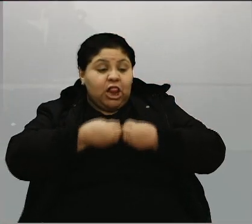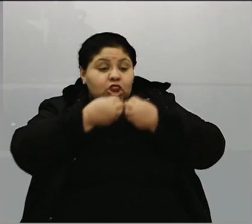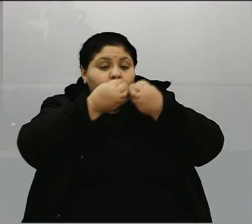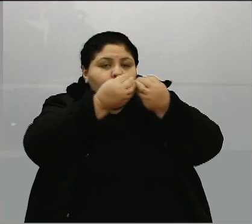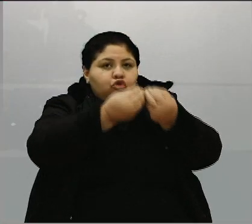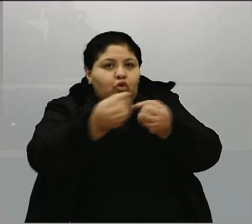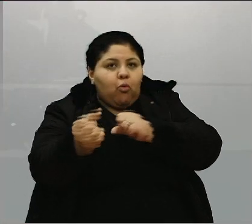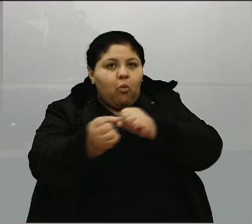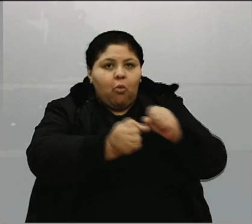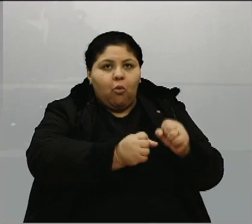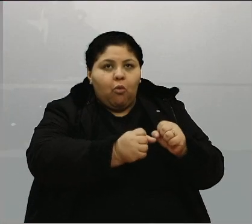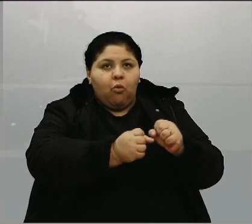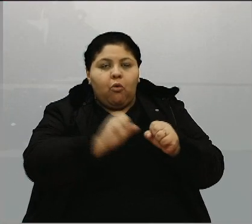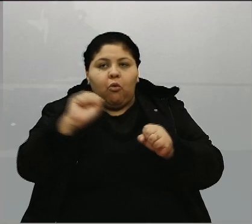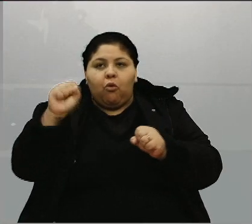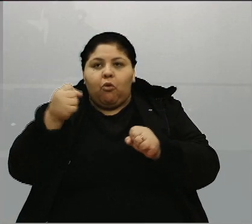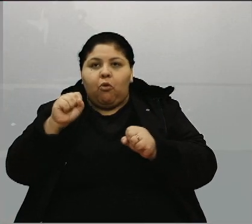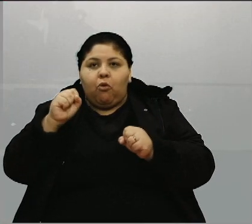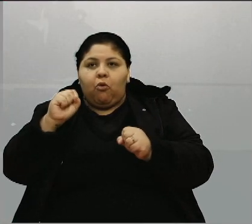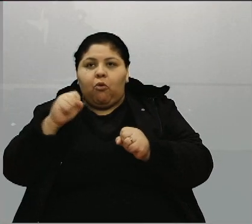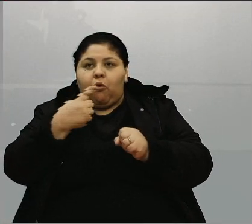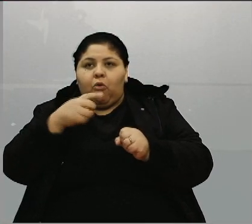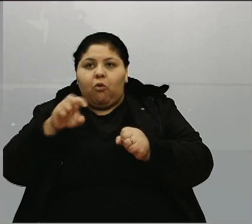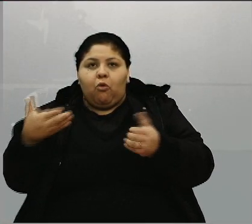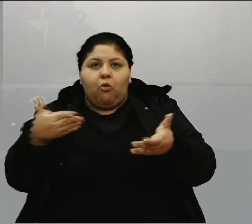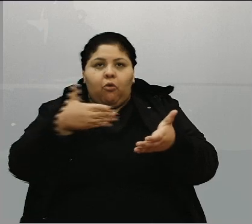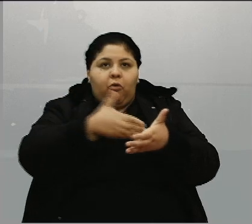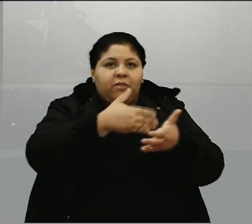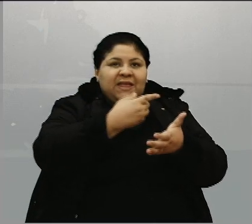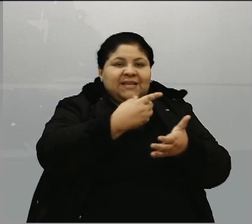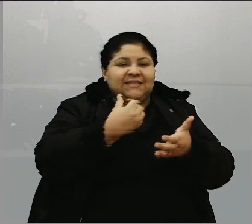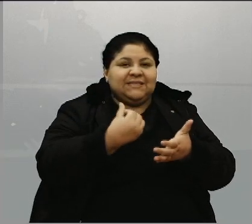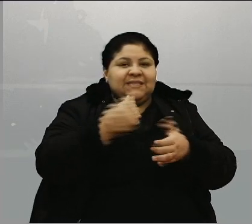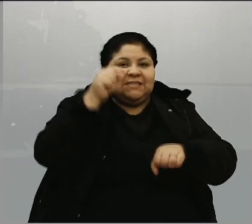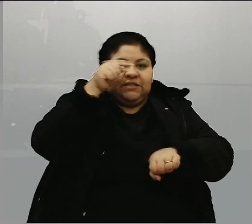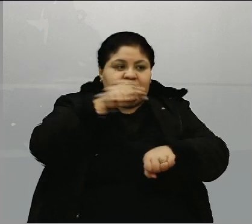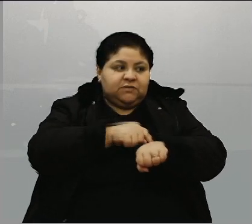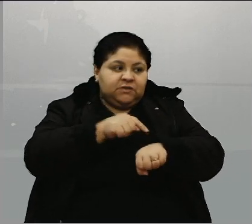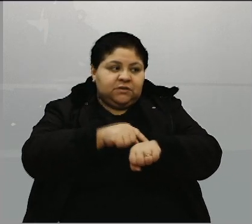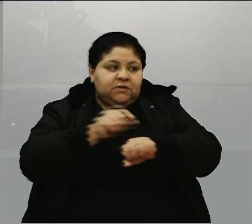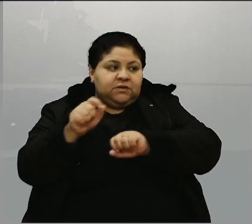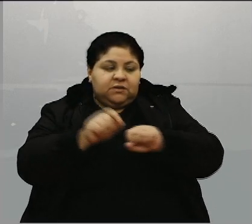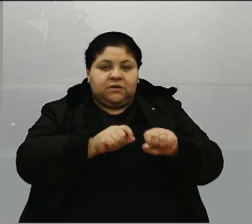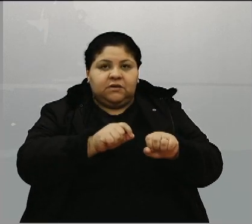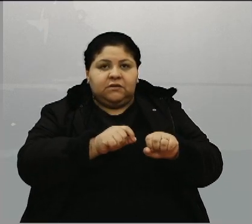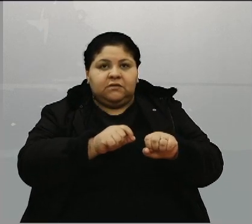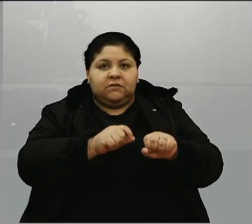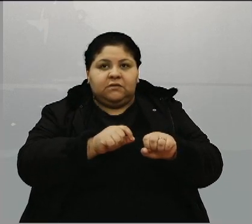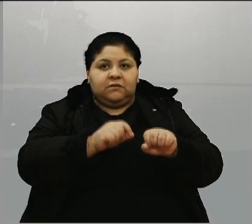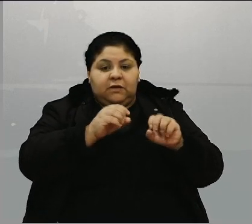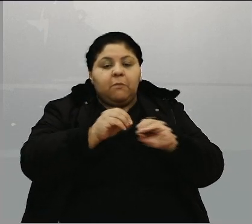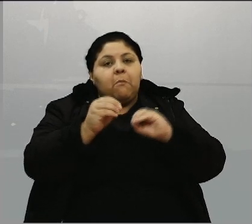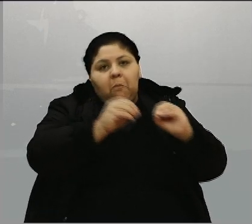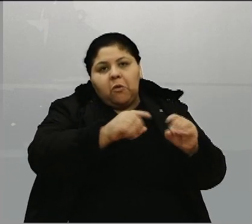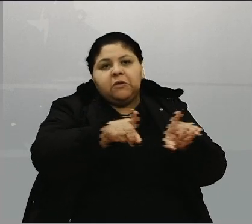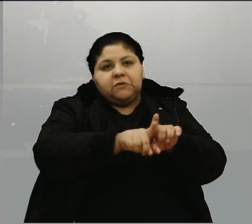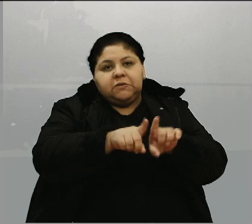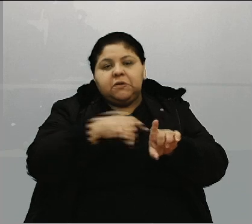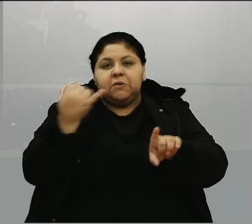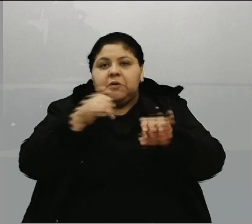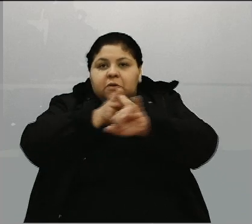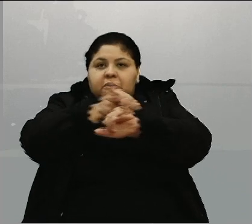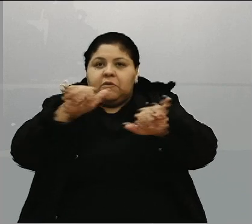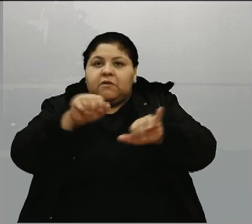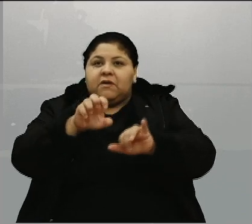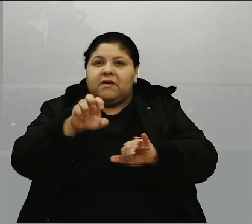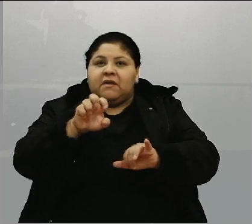pode ser feita das 8h15 da manhã até as 16 horas. Então, quem possa dirigir lá, né? Importante dizer que o Hemovita